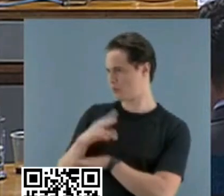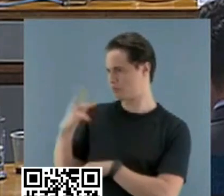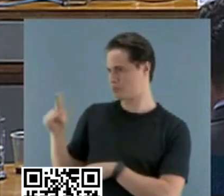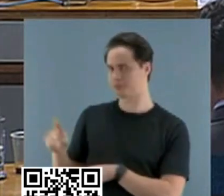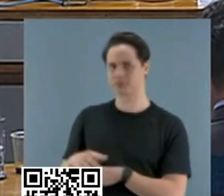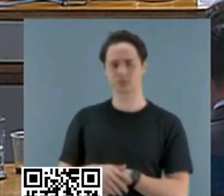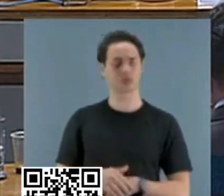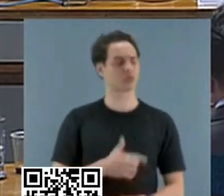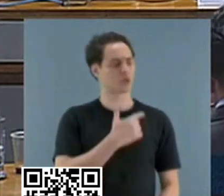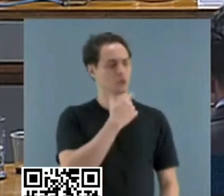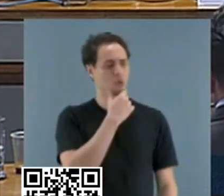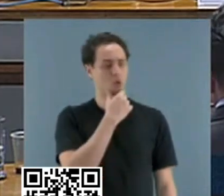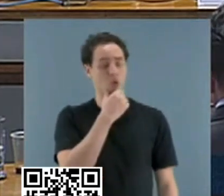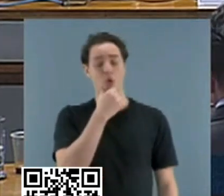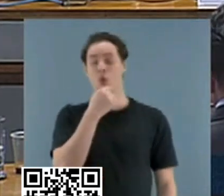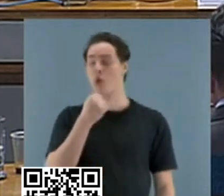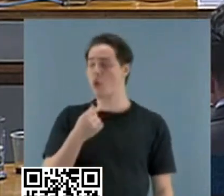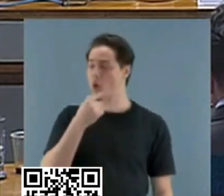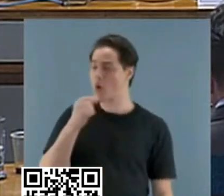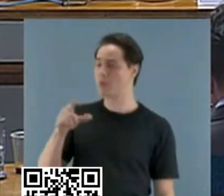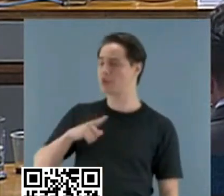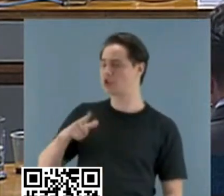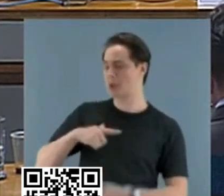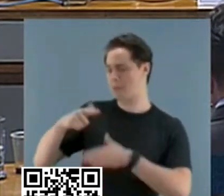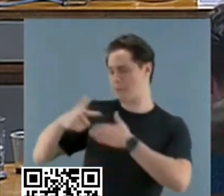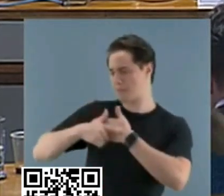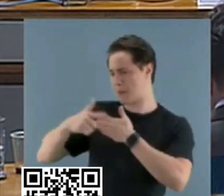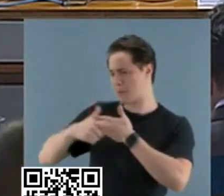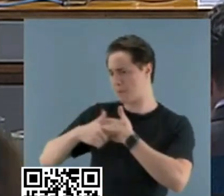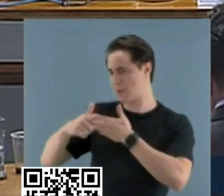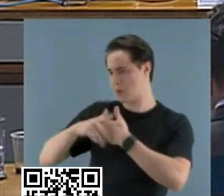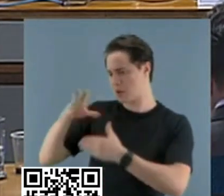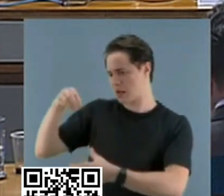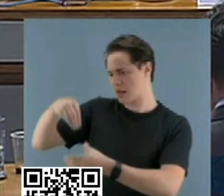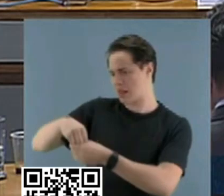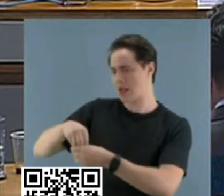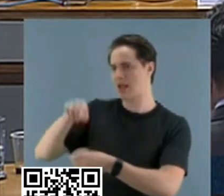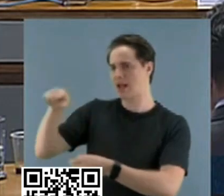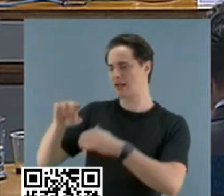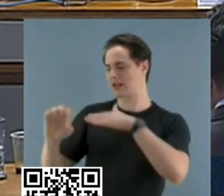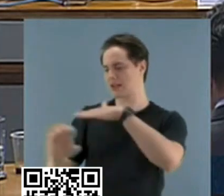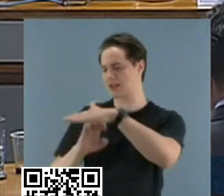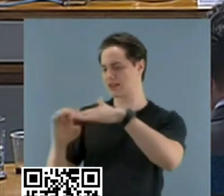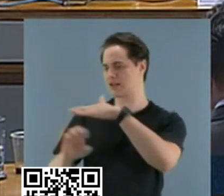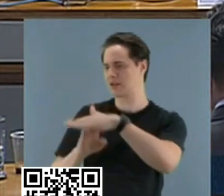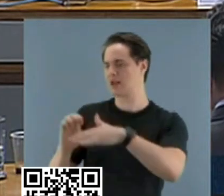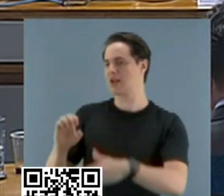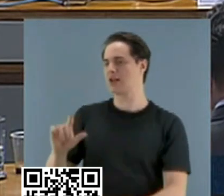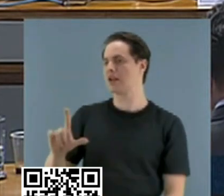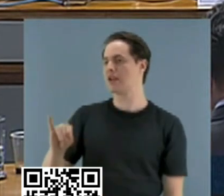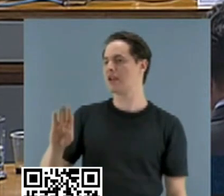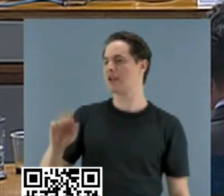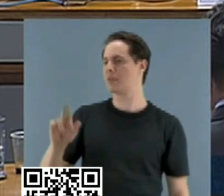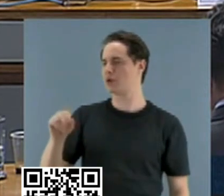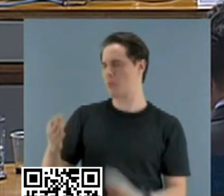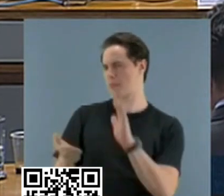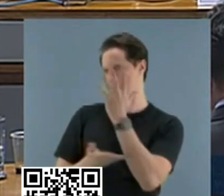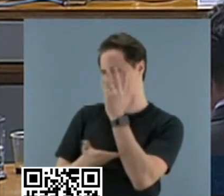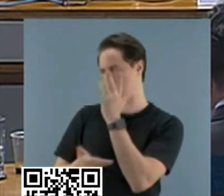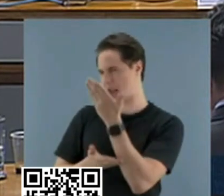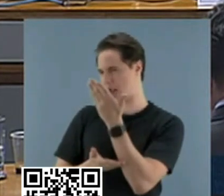Ele tinha alguma ação específica, o Vanderlei, na Cedro do Líbano? Na empresa Cedro do Líbano, uma madeireira?